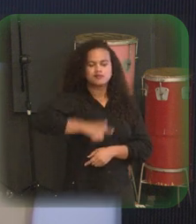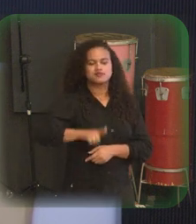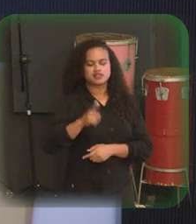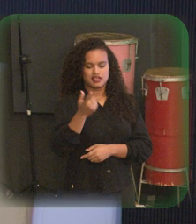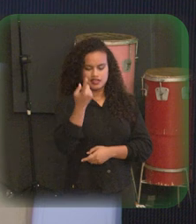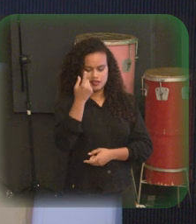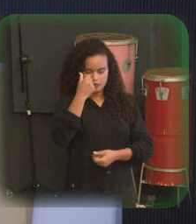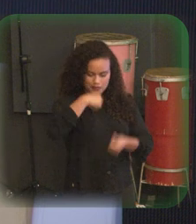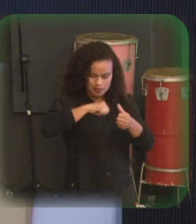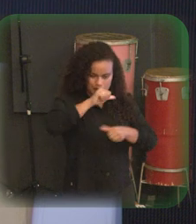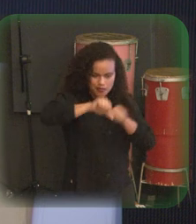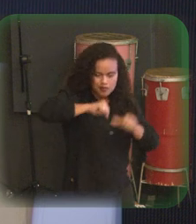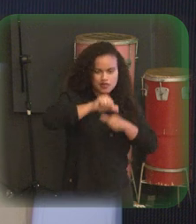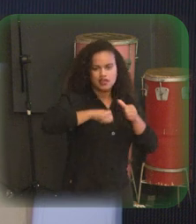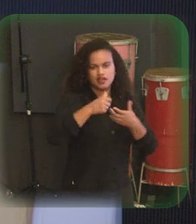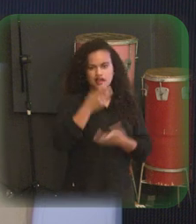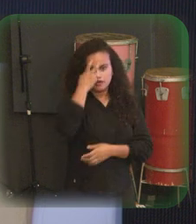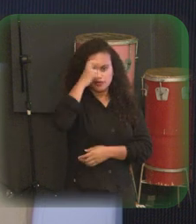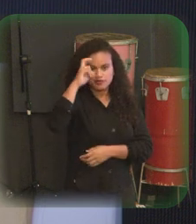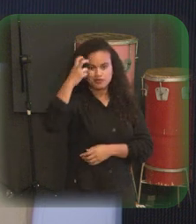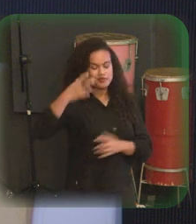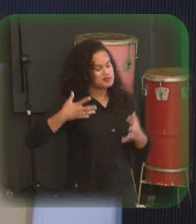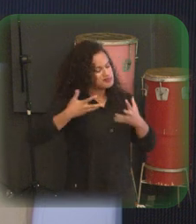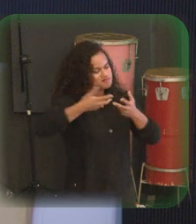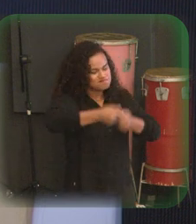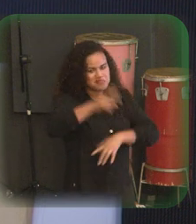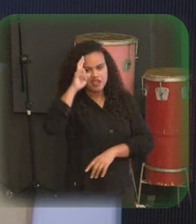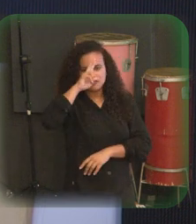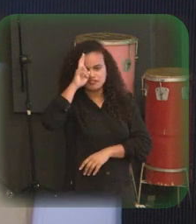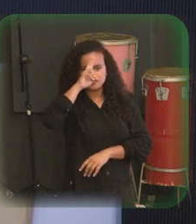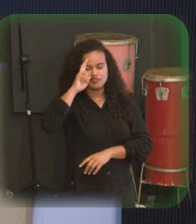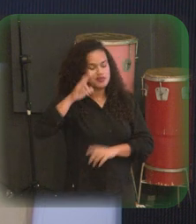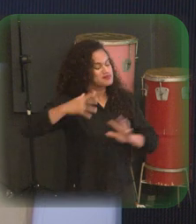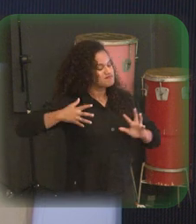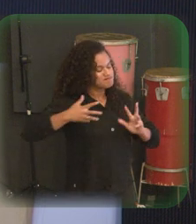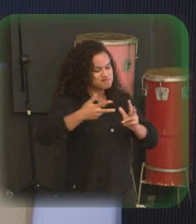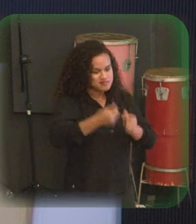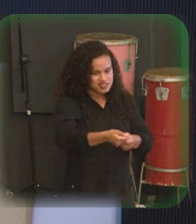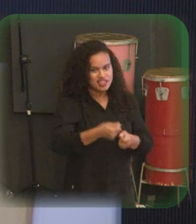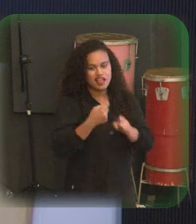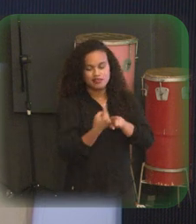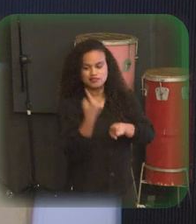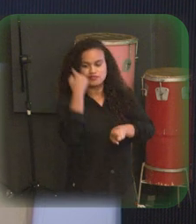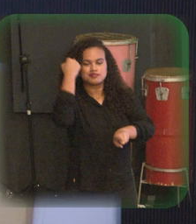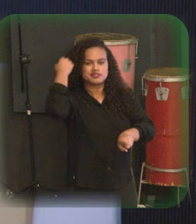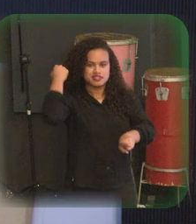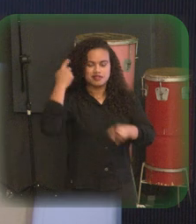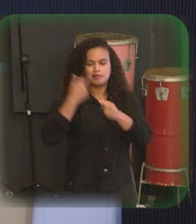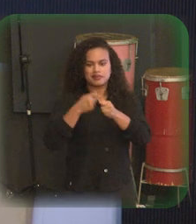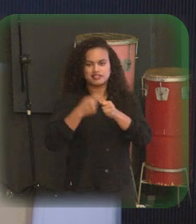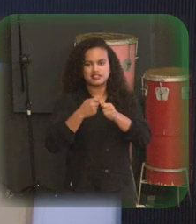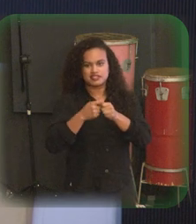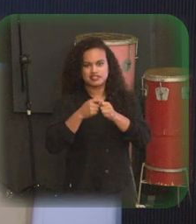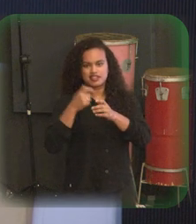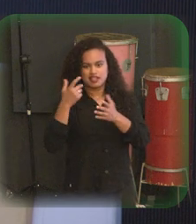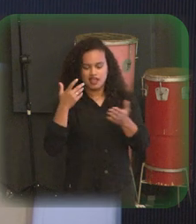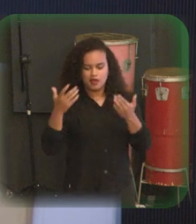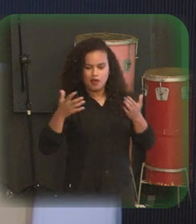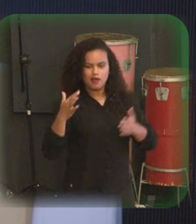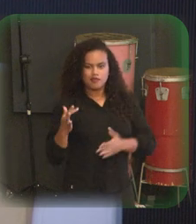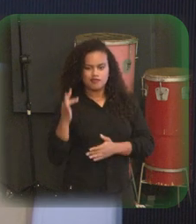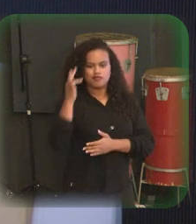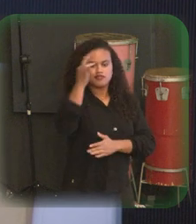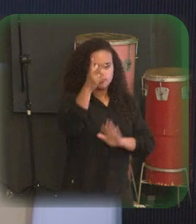uma cultura maravilhosa, com uma história incrível. A gente precisa fazer da nossa história do passado o nosso projeto de futuro. Né? Sermos